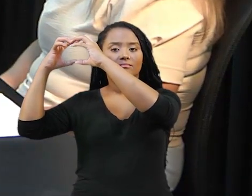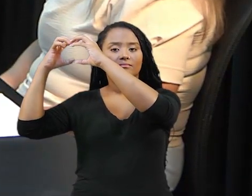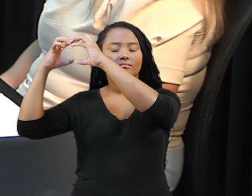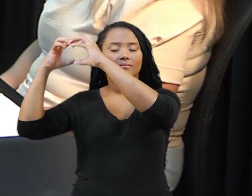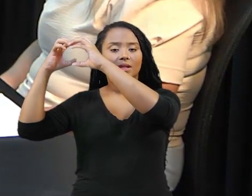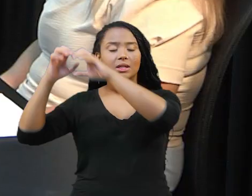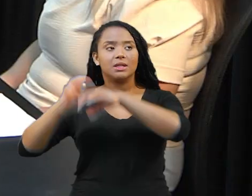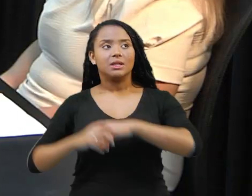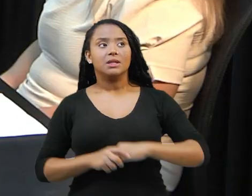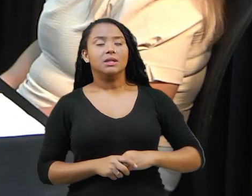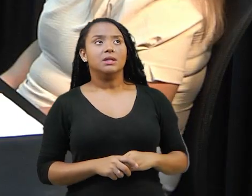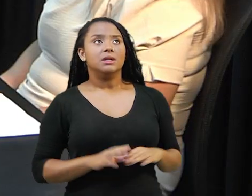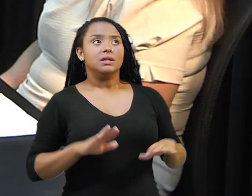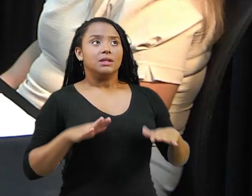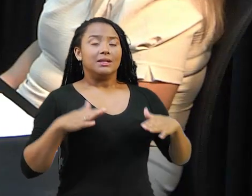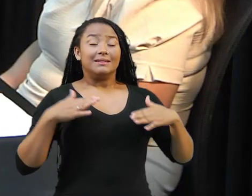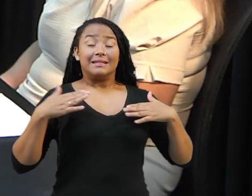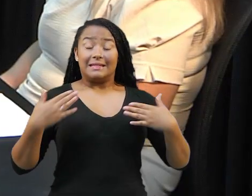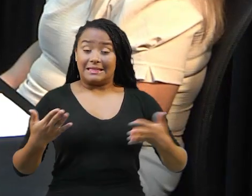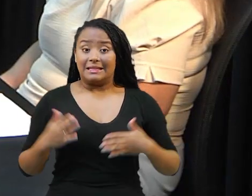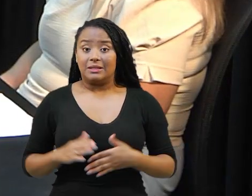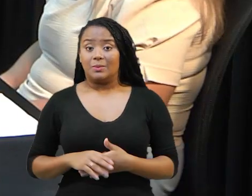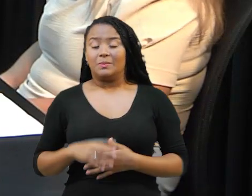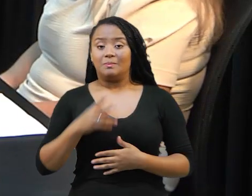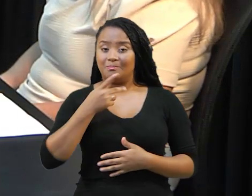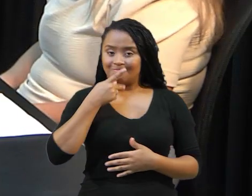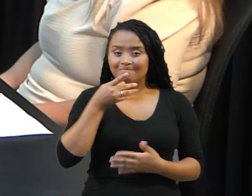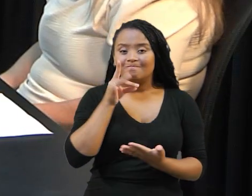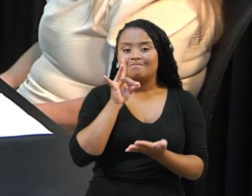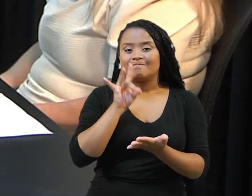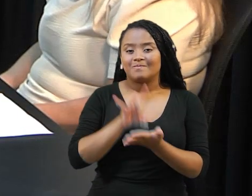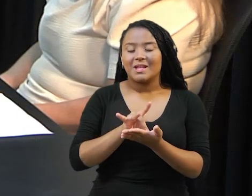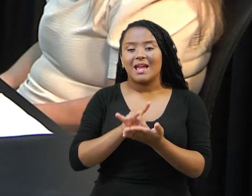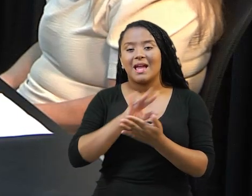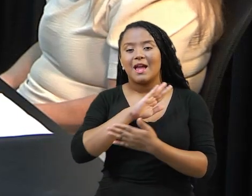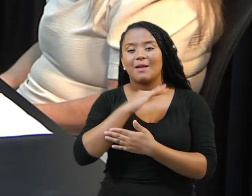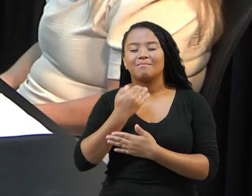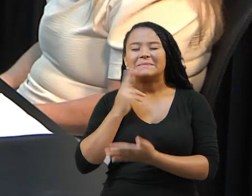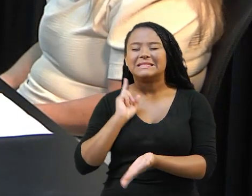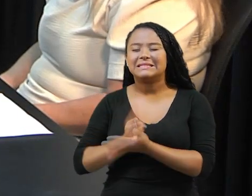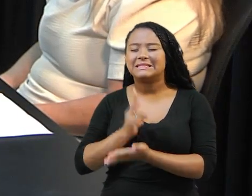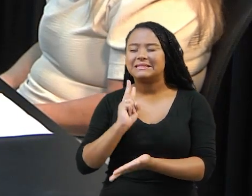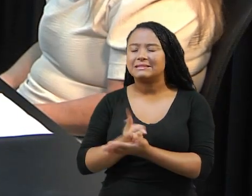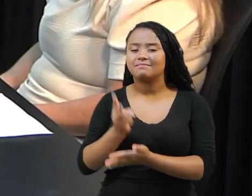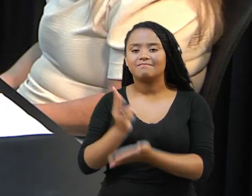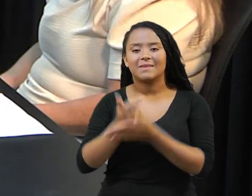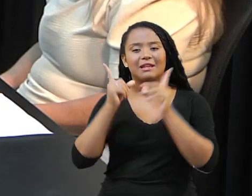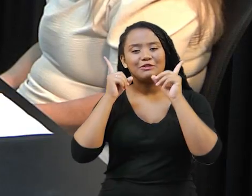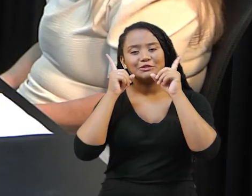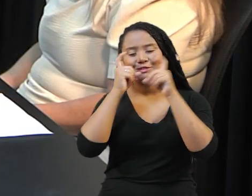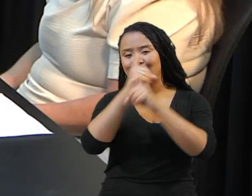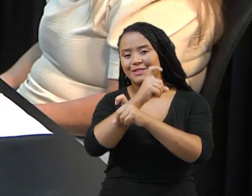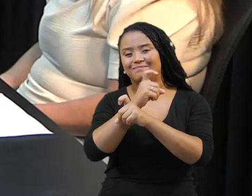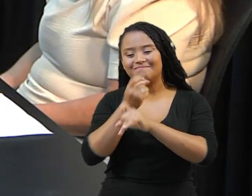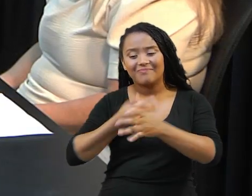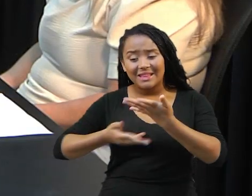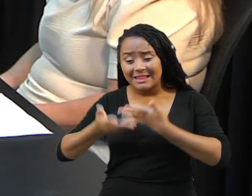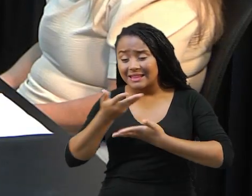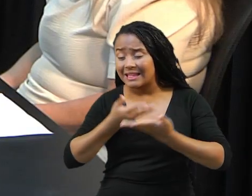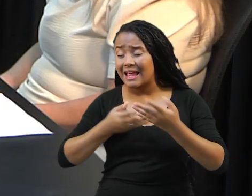Não, na verdade, a morte sempre uma situação difícil, né, da gente